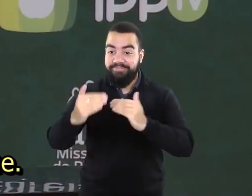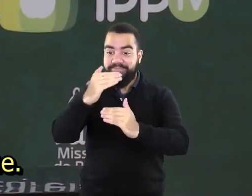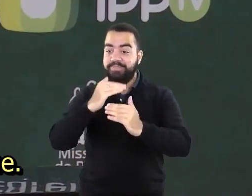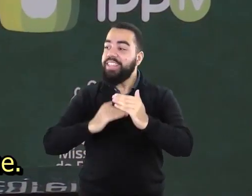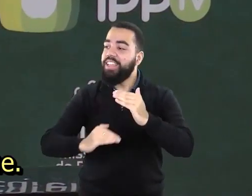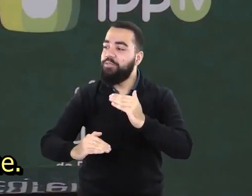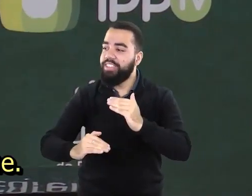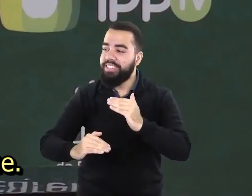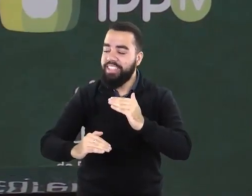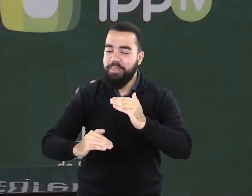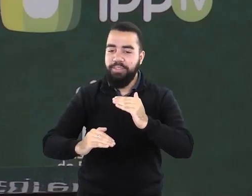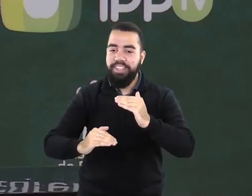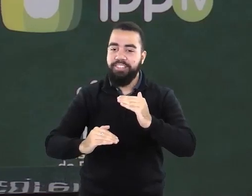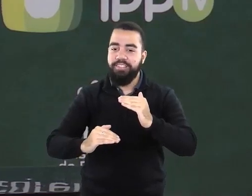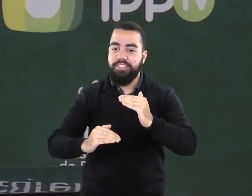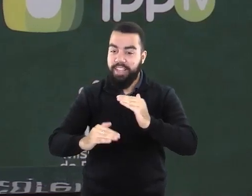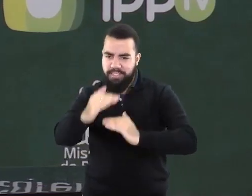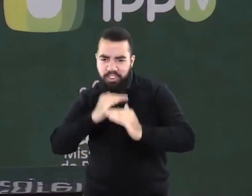uma outra razão.